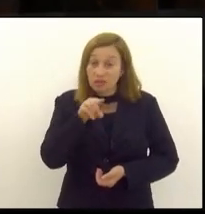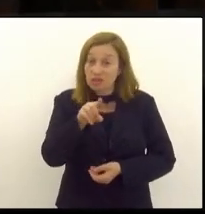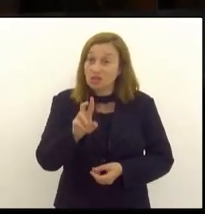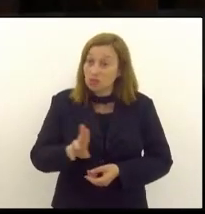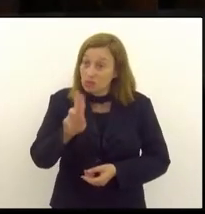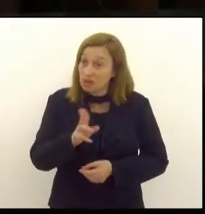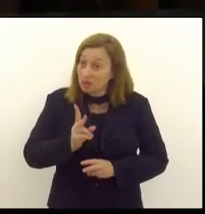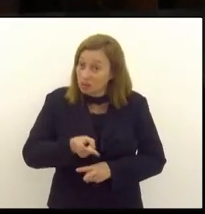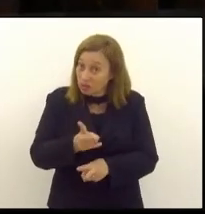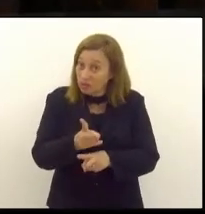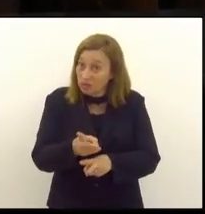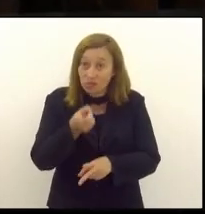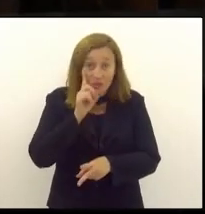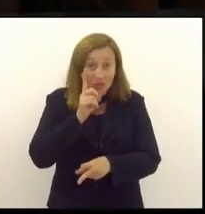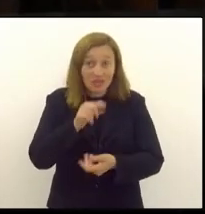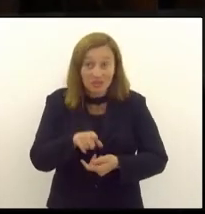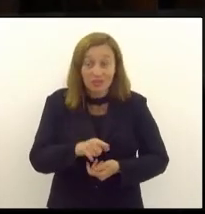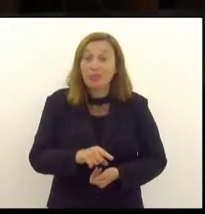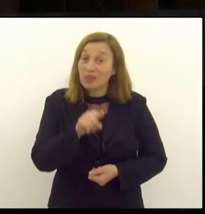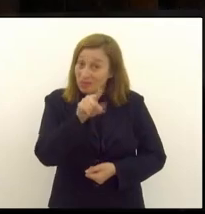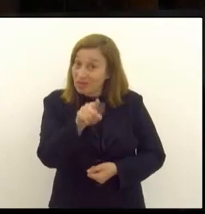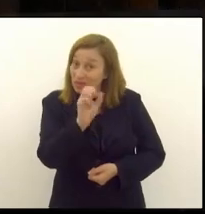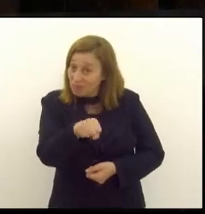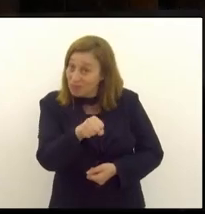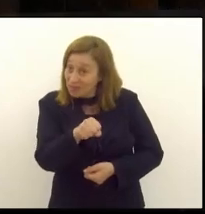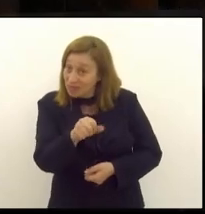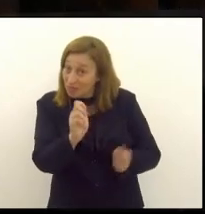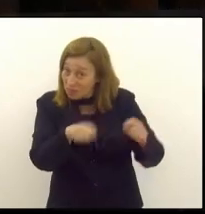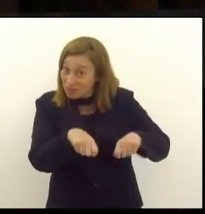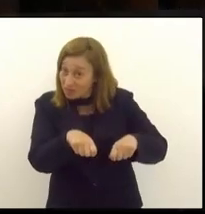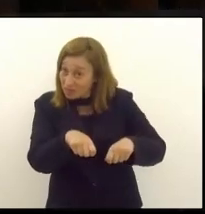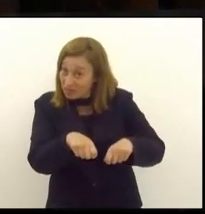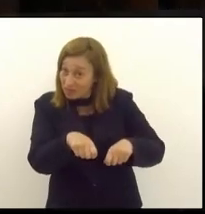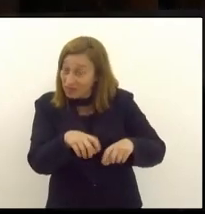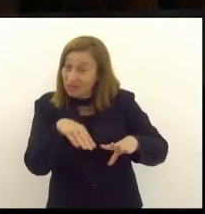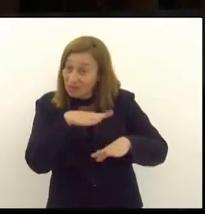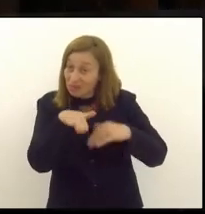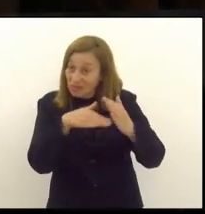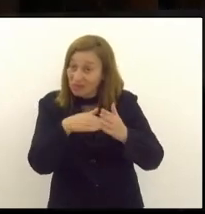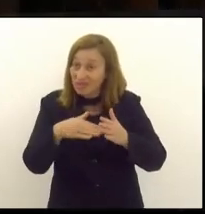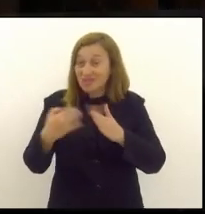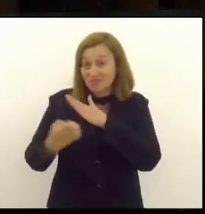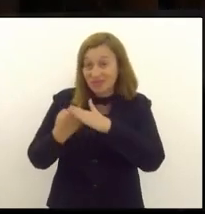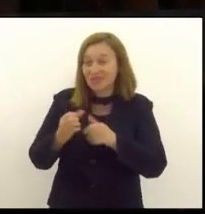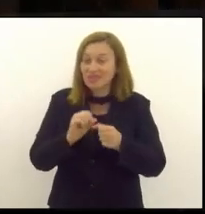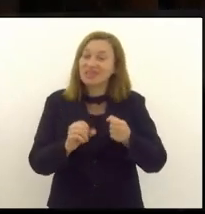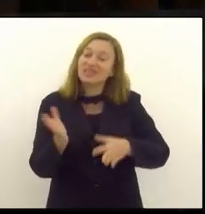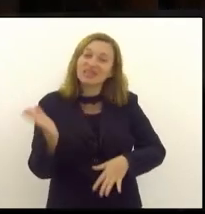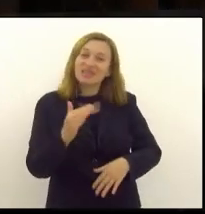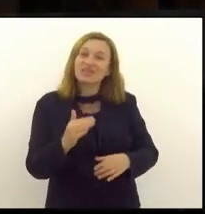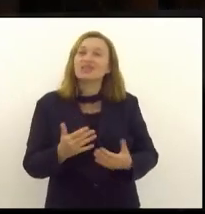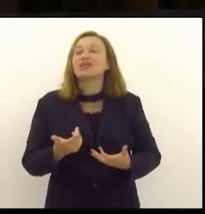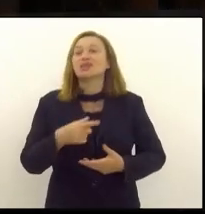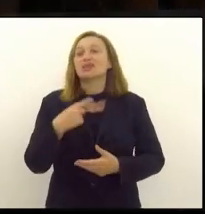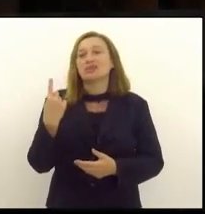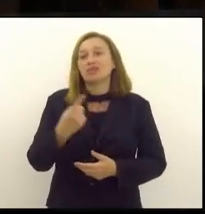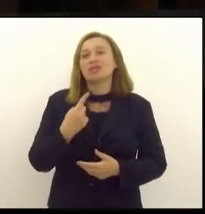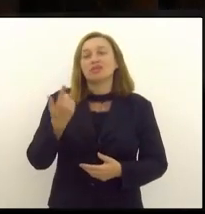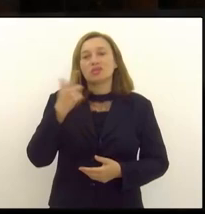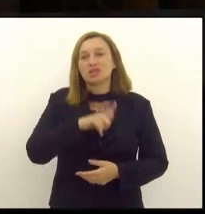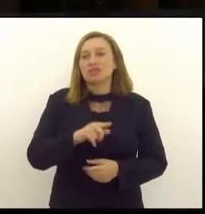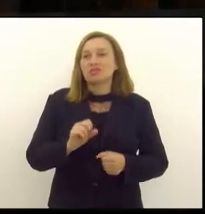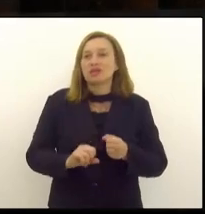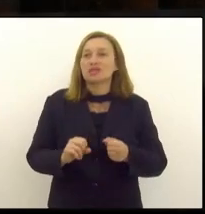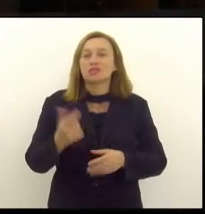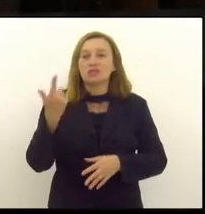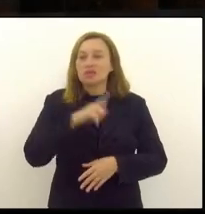usando todos os dias, dizer, olha, você, é possível fazer, então todas as empresas vão ter que fazer. E é isso que a gente conseguiu fazer, que a gente consiga